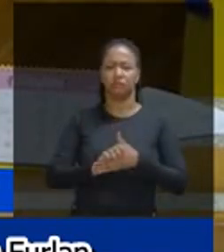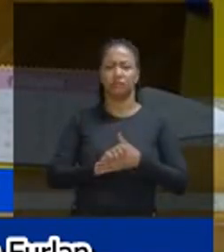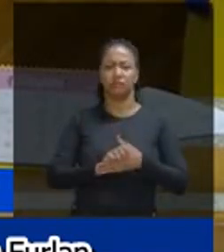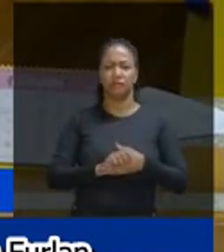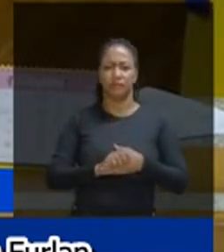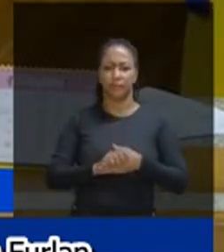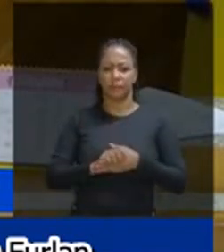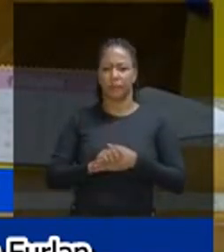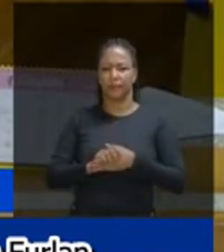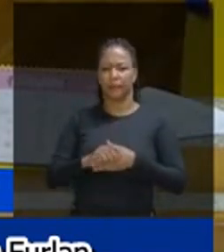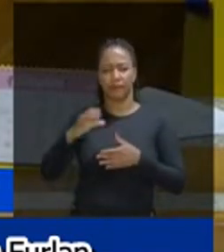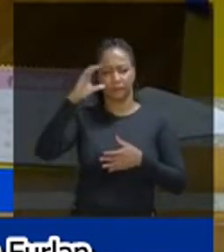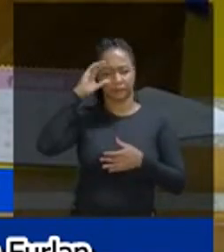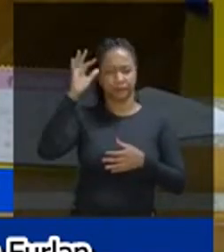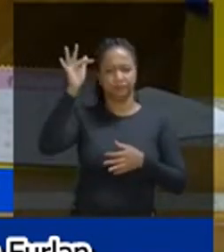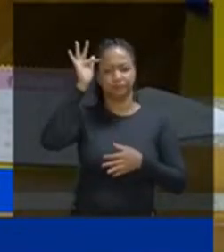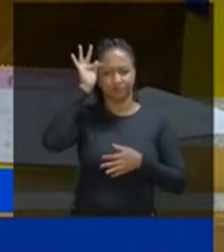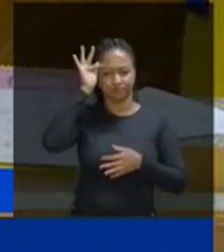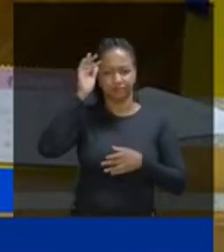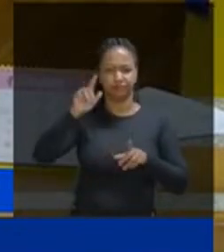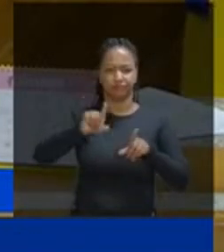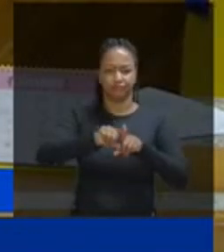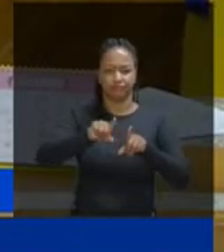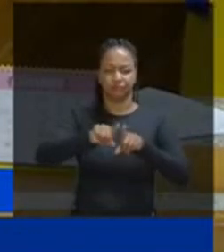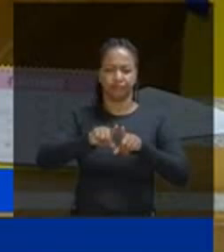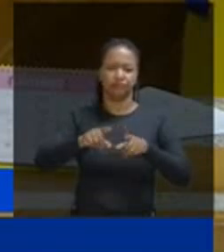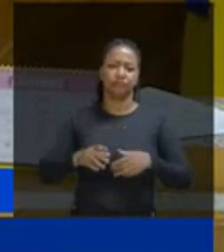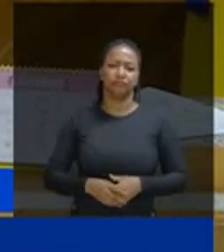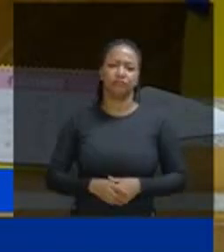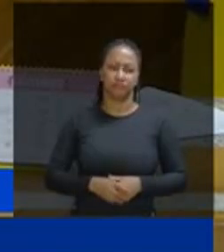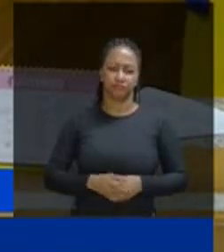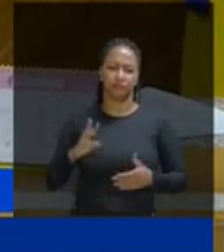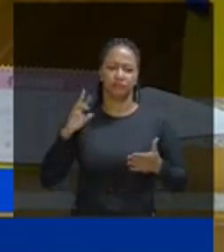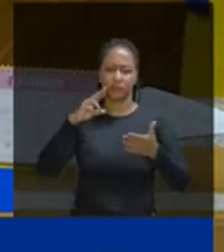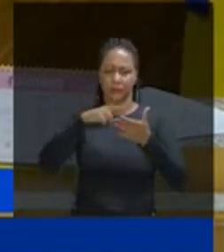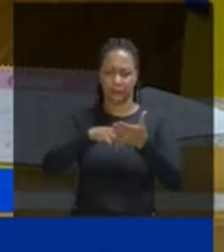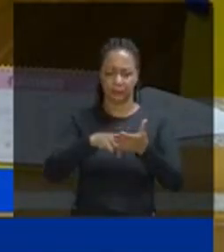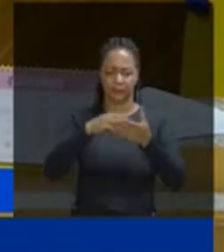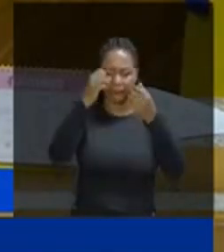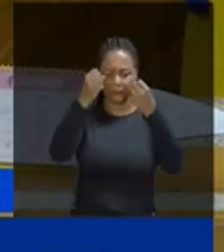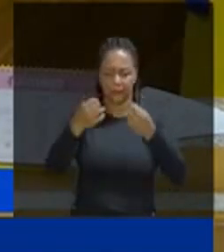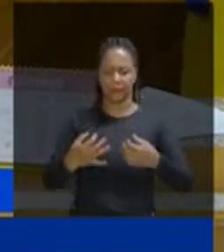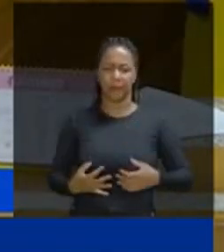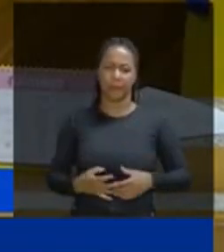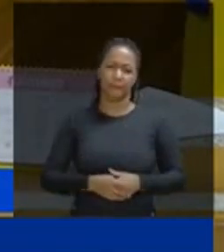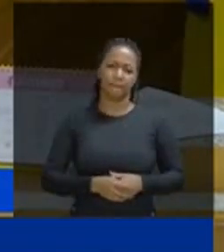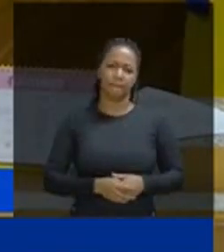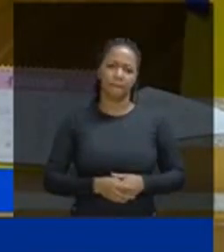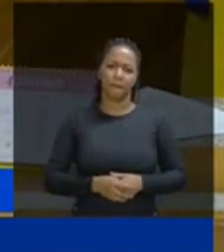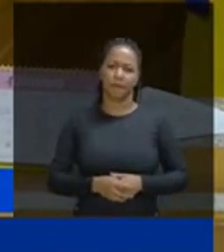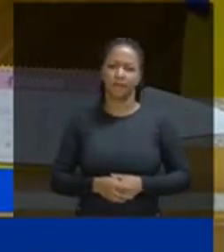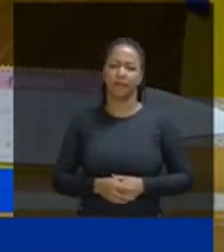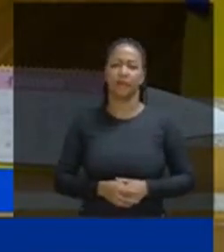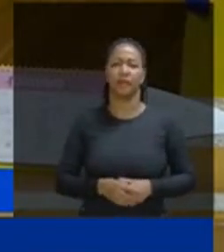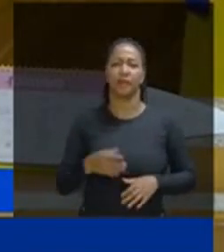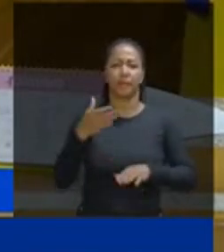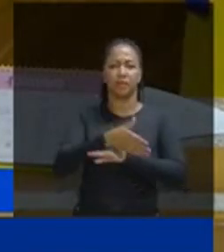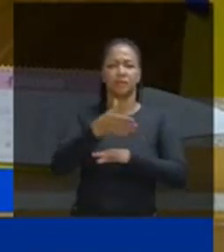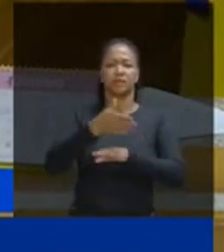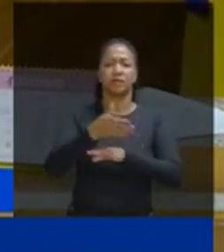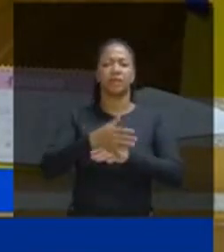Furla. O relator está com a palavra e atuarão como